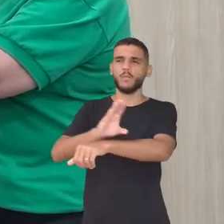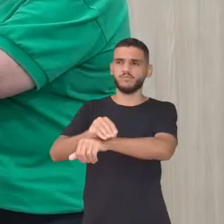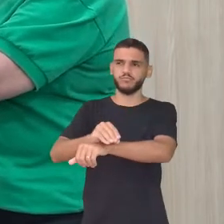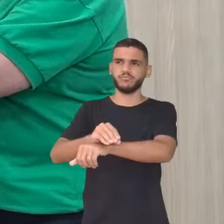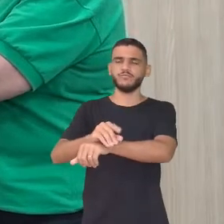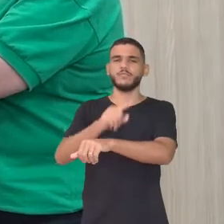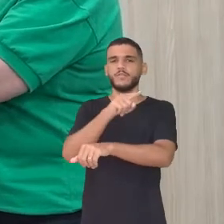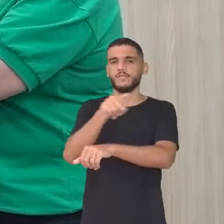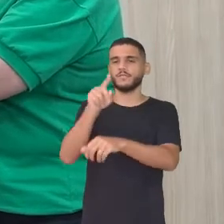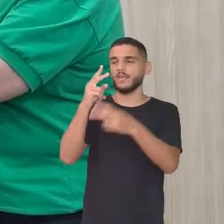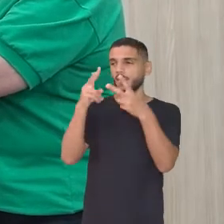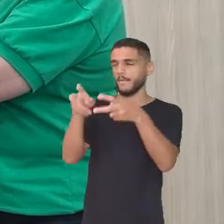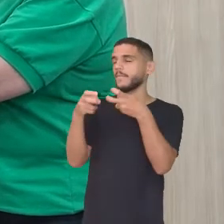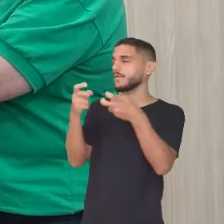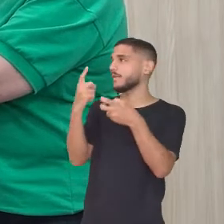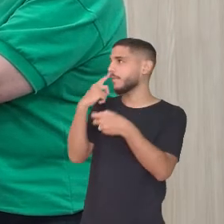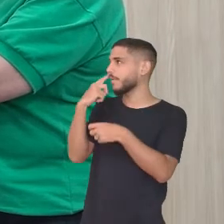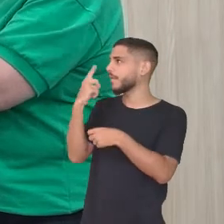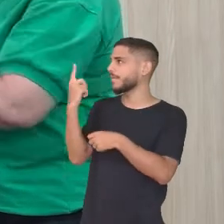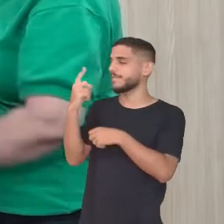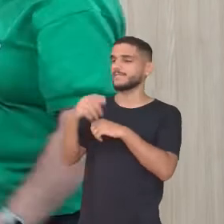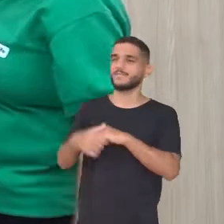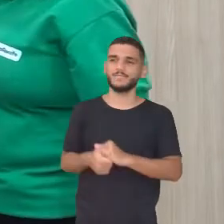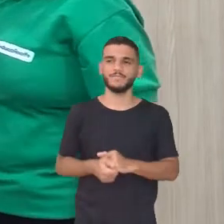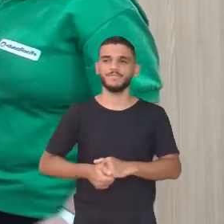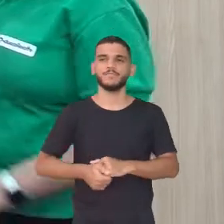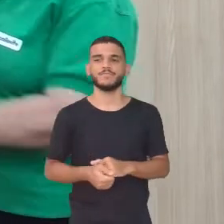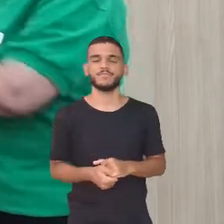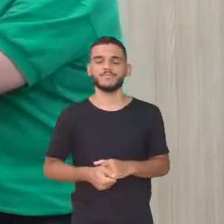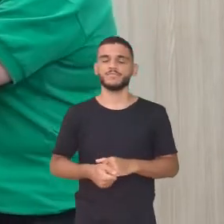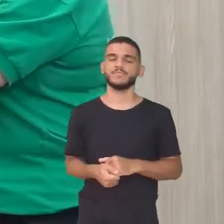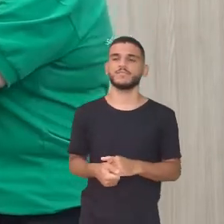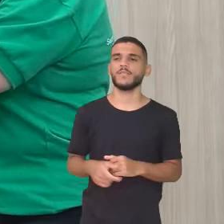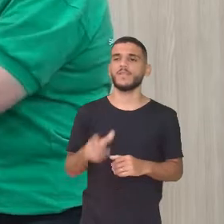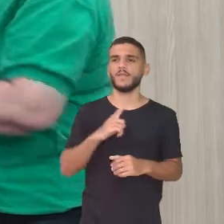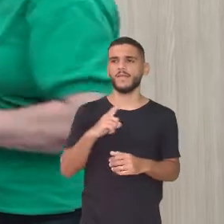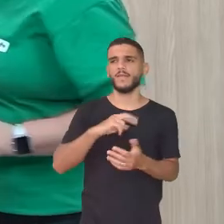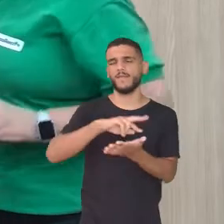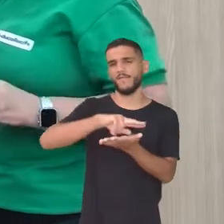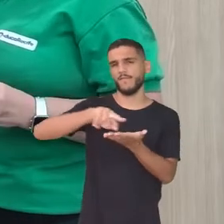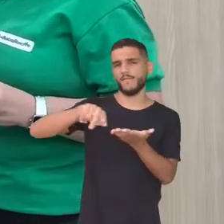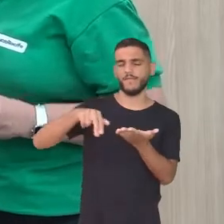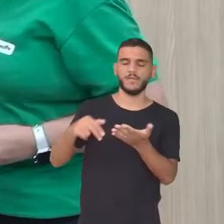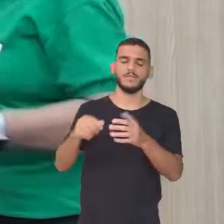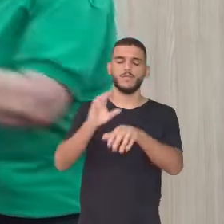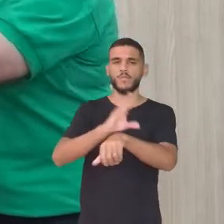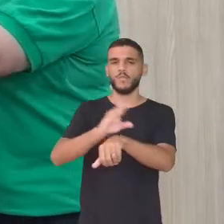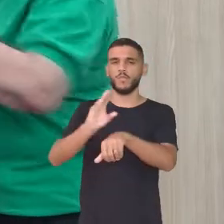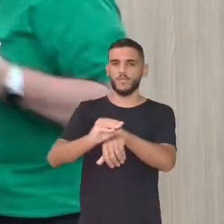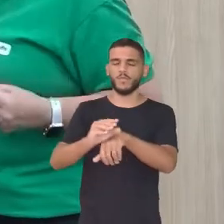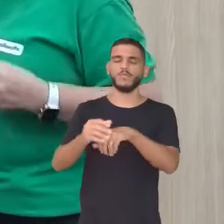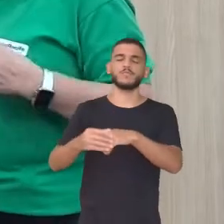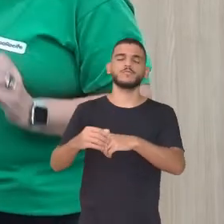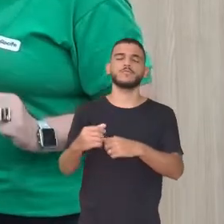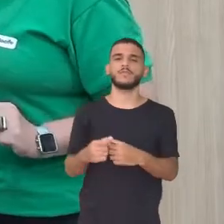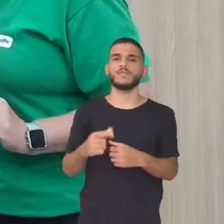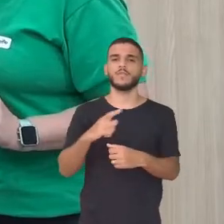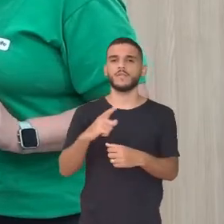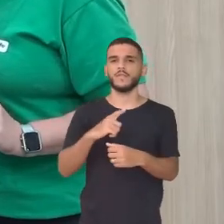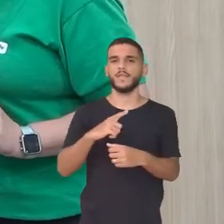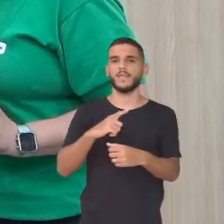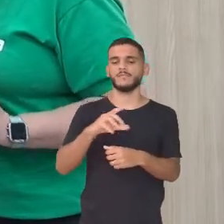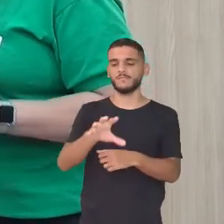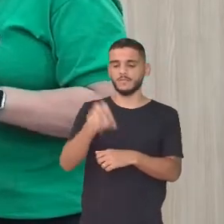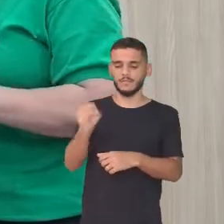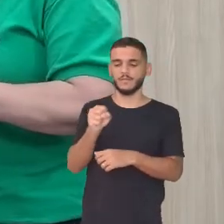que vocês vão lembrar que a gente já representou aí a questão dos músculos estriados esqueléticos, porque eles vão puxar para nos